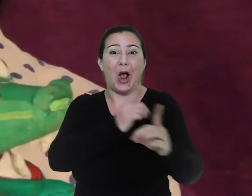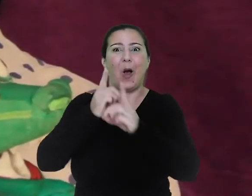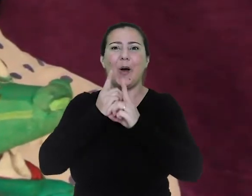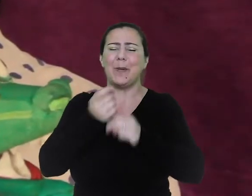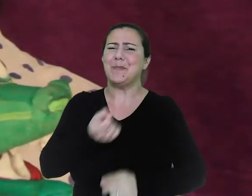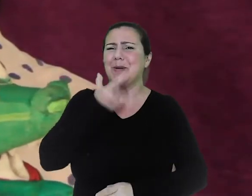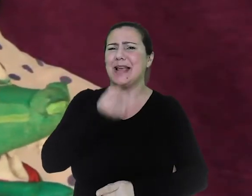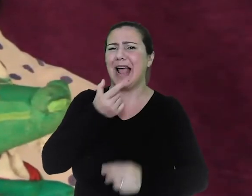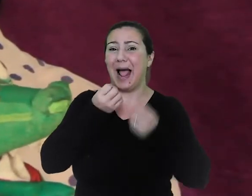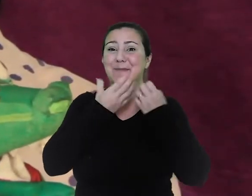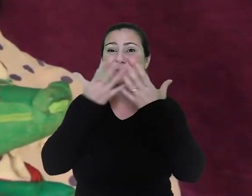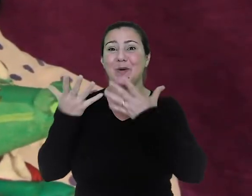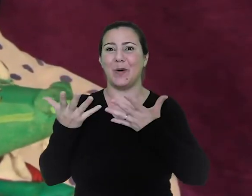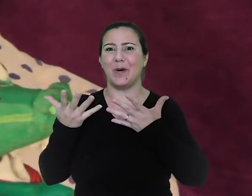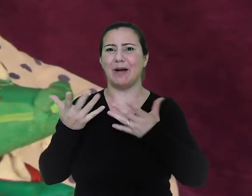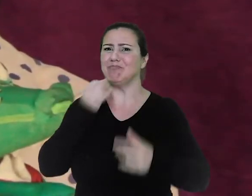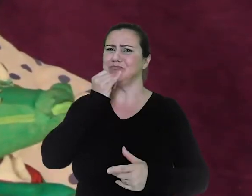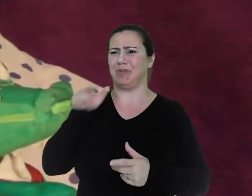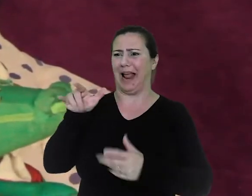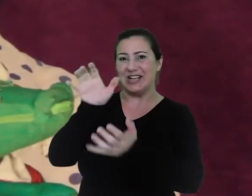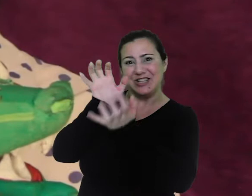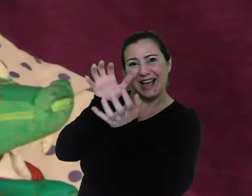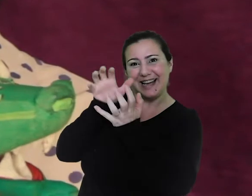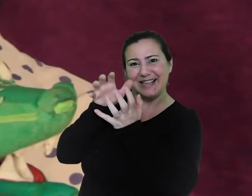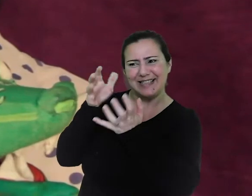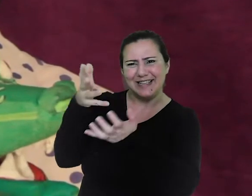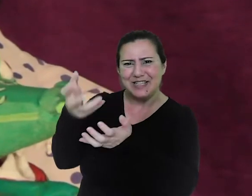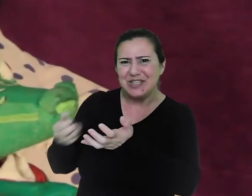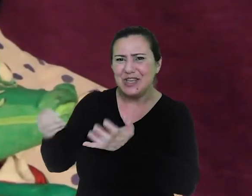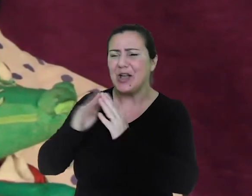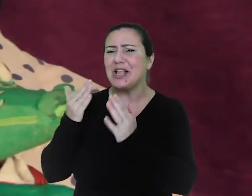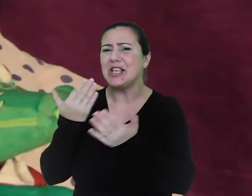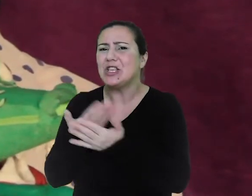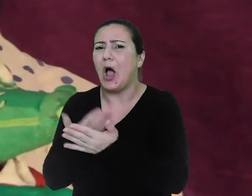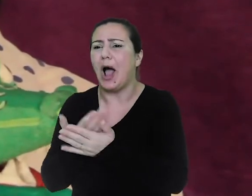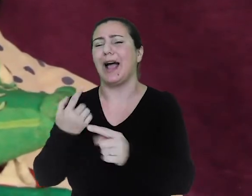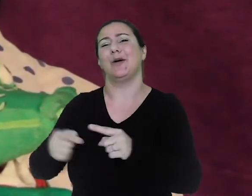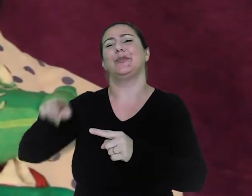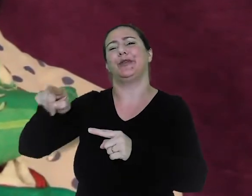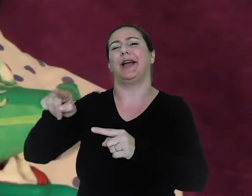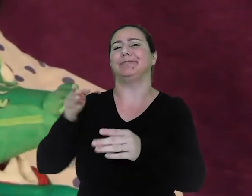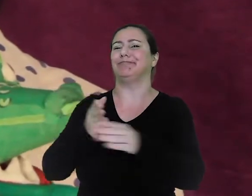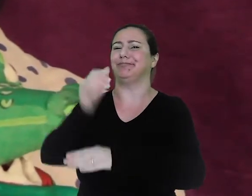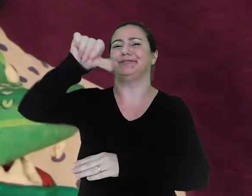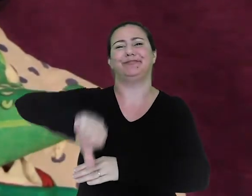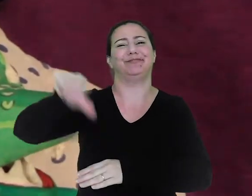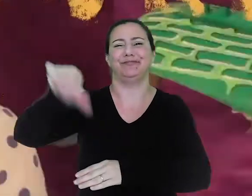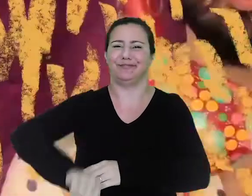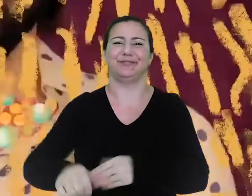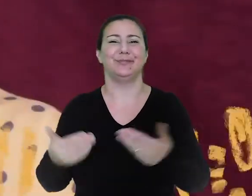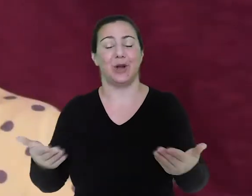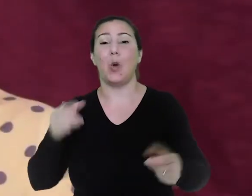boas piadas porque eu e tirou o jacarezinho da escola porque ele réptil de ano